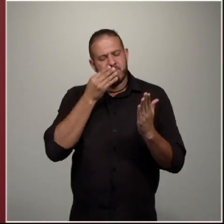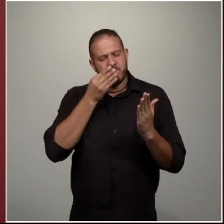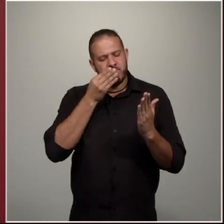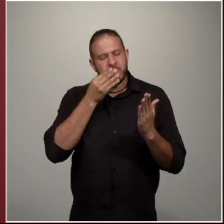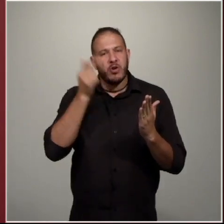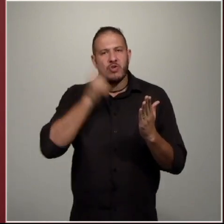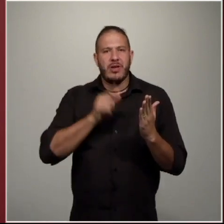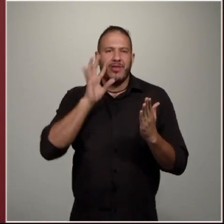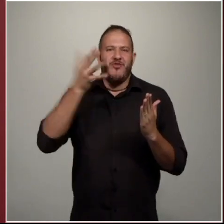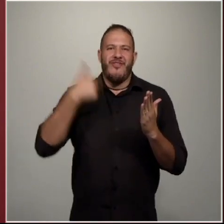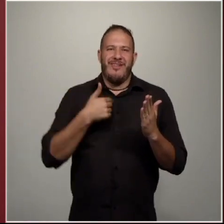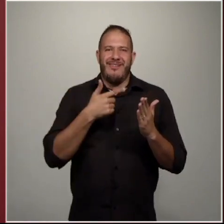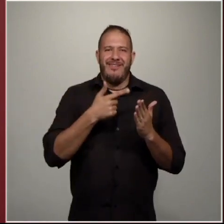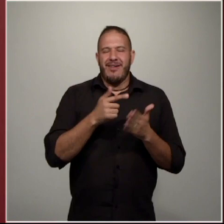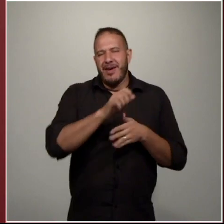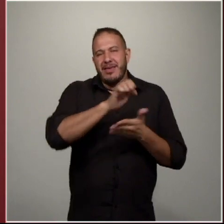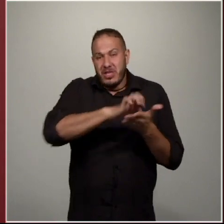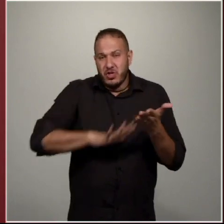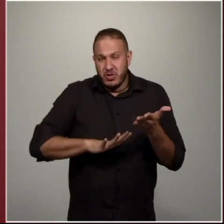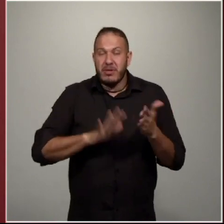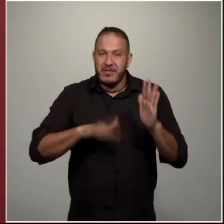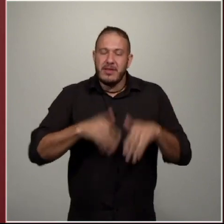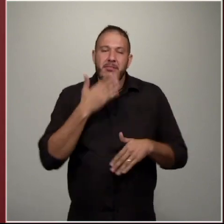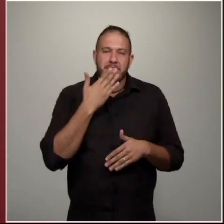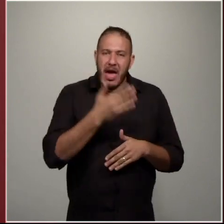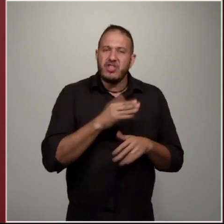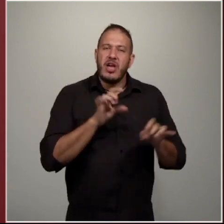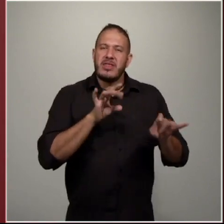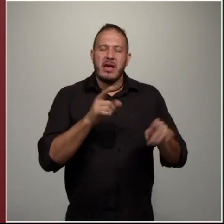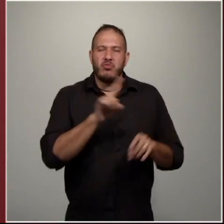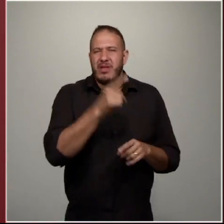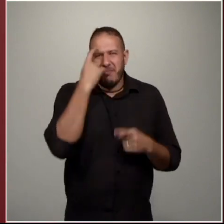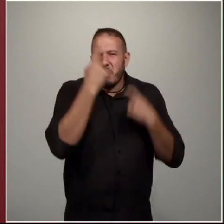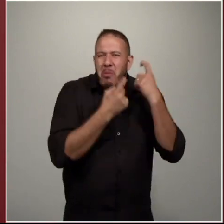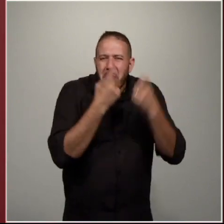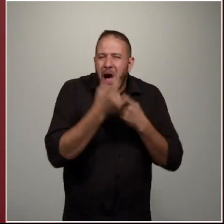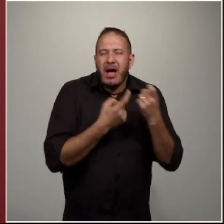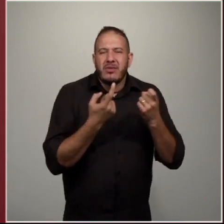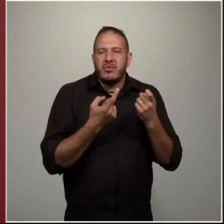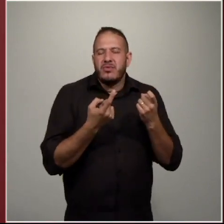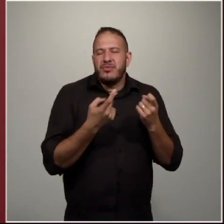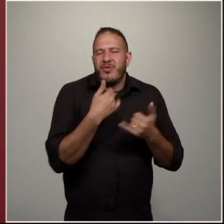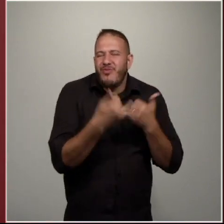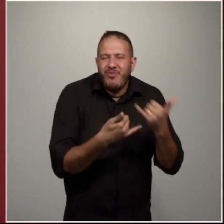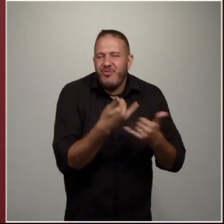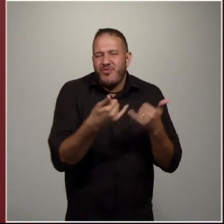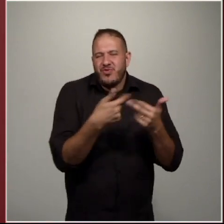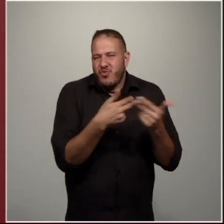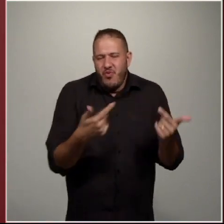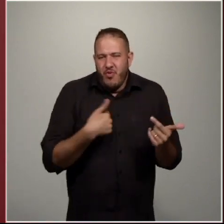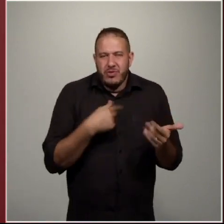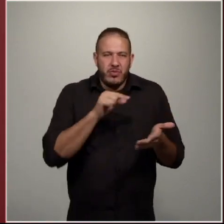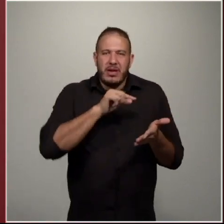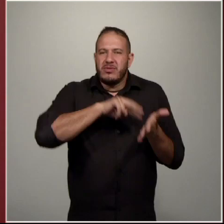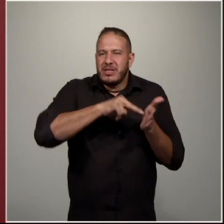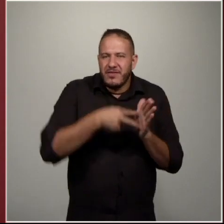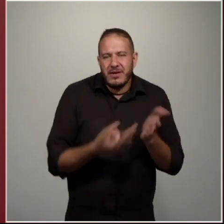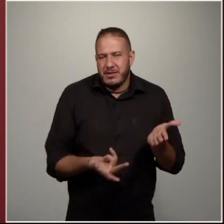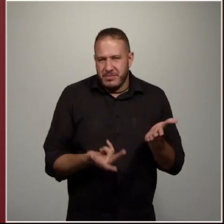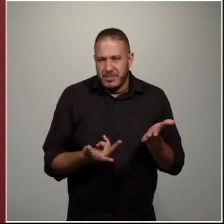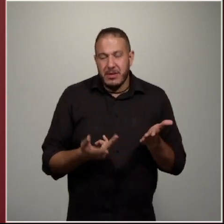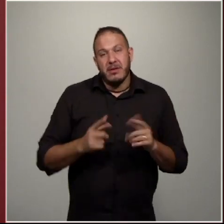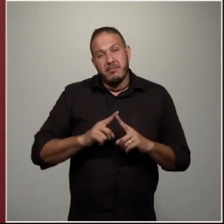exercício que muitas vezes pede a técnica não está preocupado com o lúdico não está preocupado necessariamente com um significado referencial